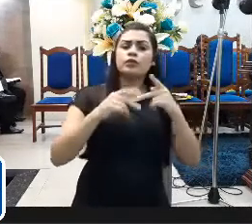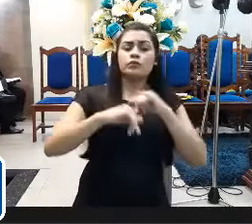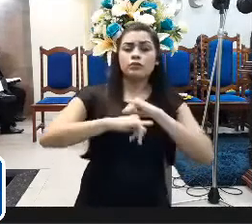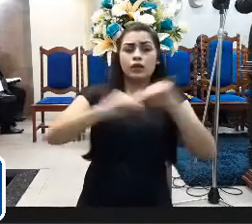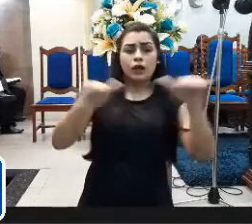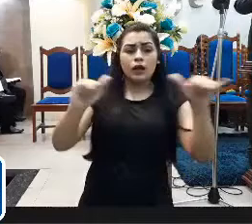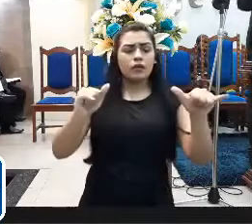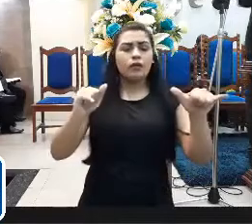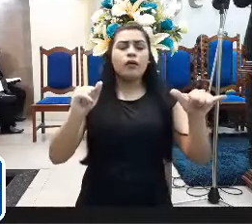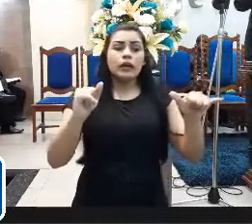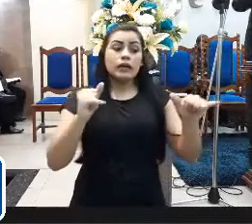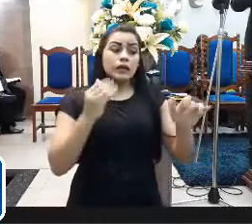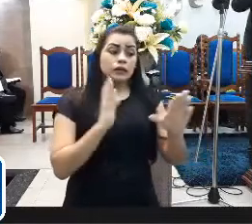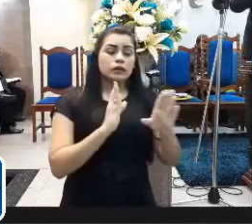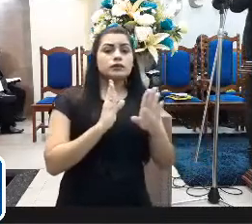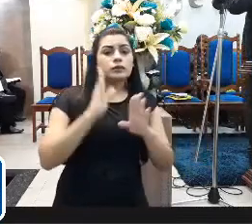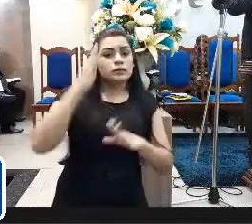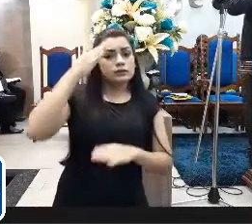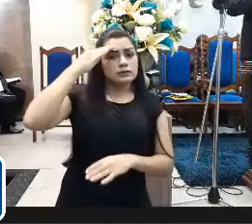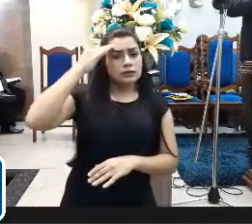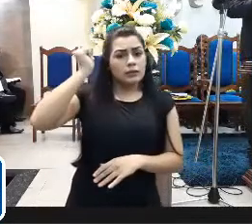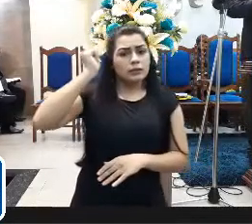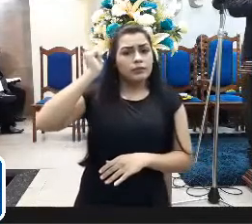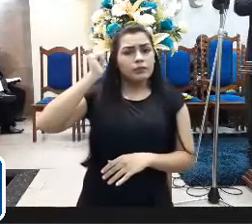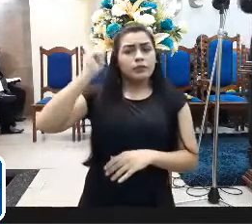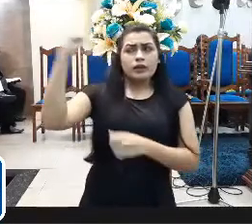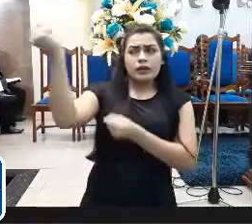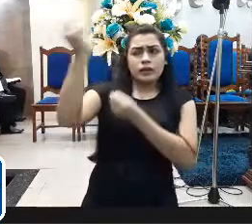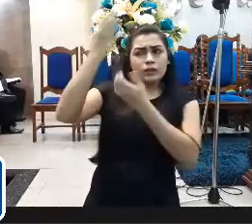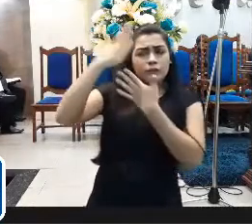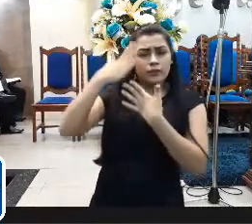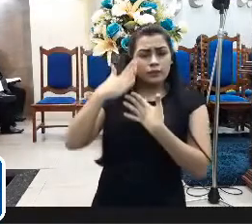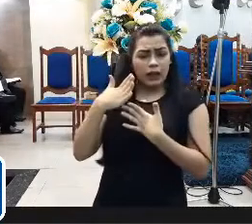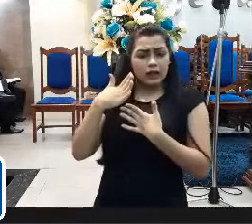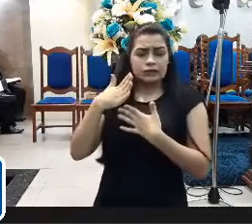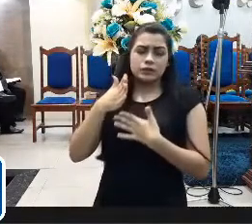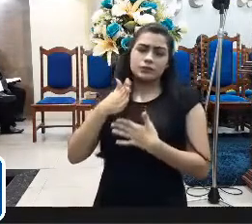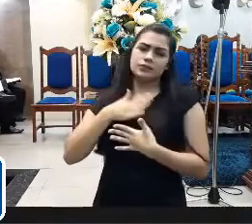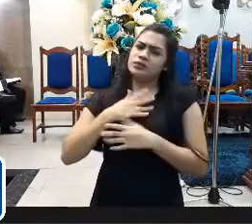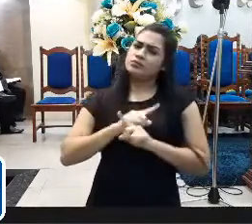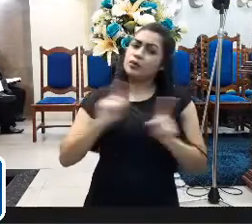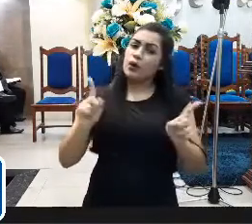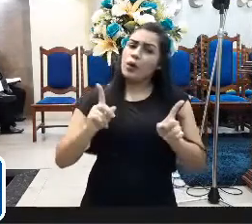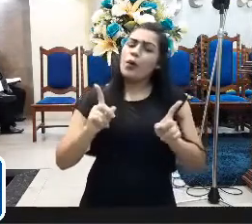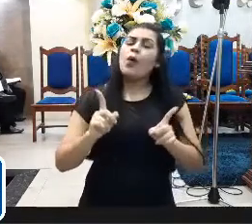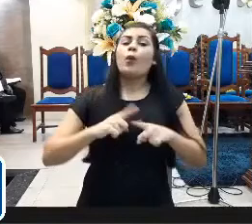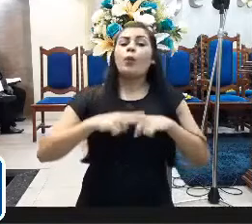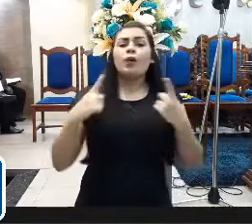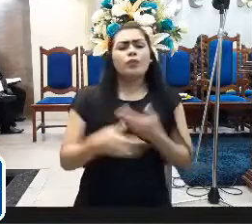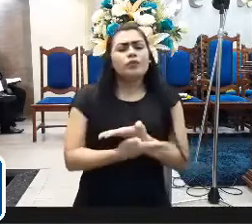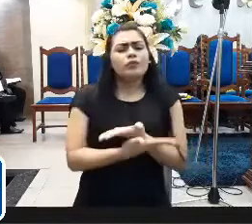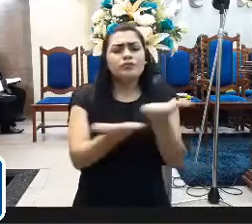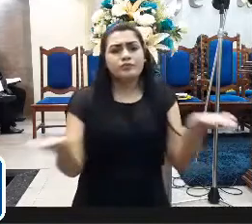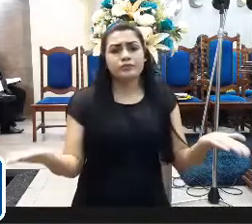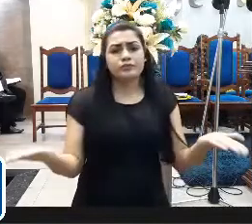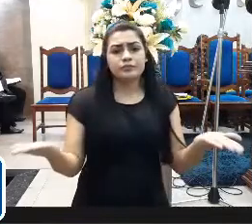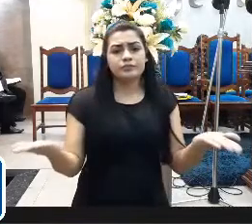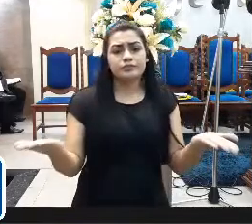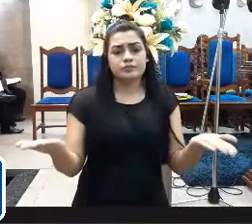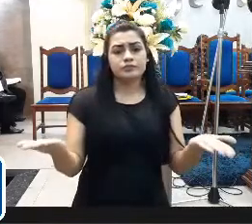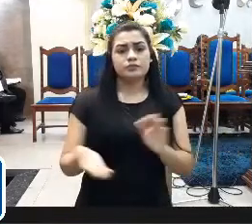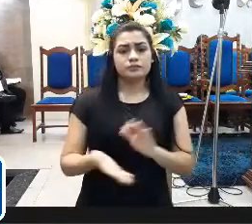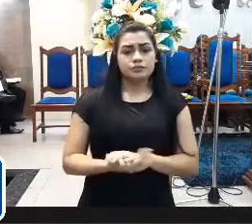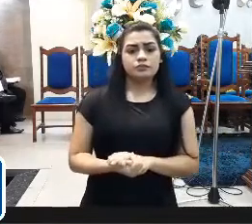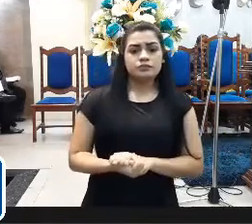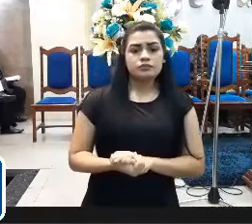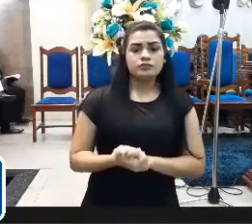para vocês. Tudo que estava sendo preparado naqueles dias era para a igreja. Versículo 11. E eles indagaram que